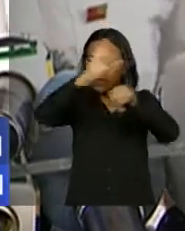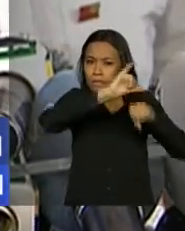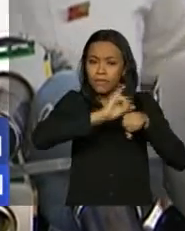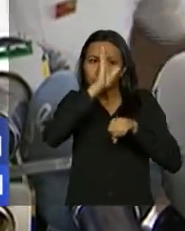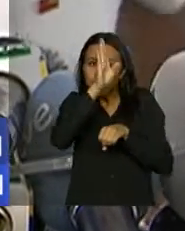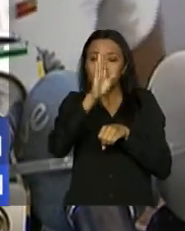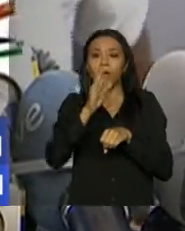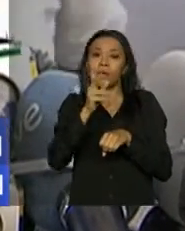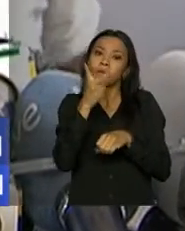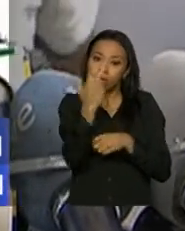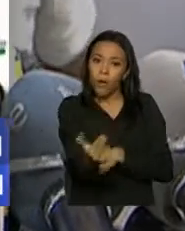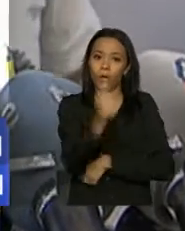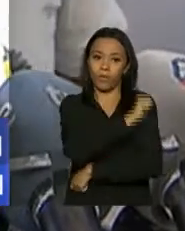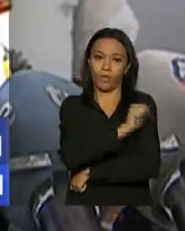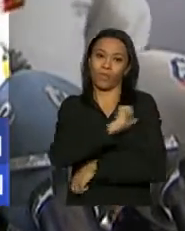Janeiro.